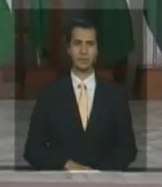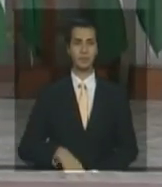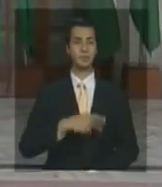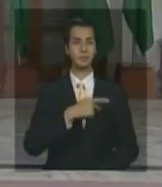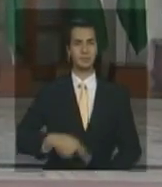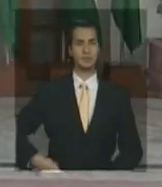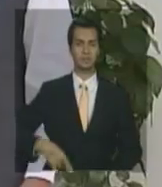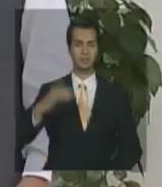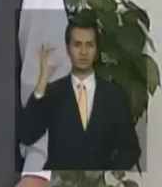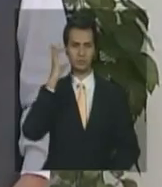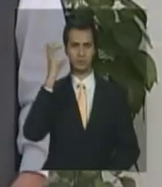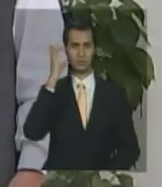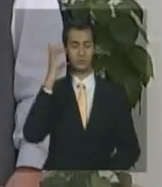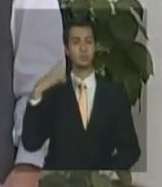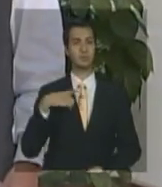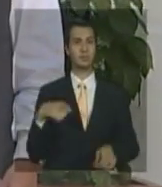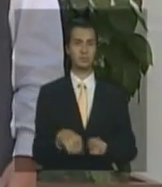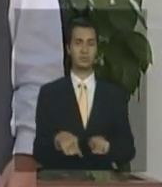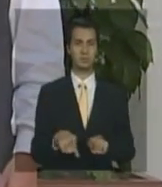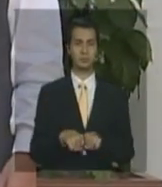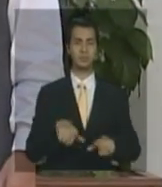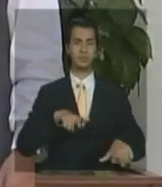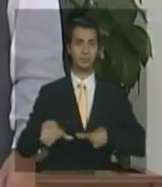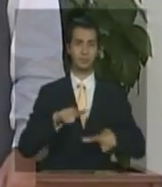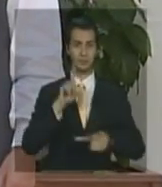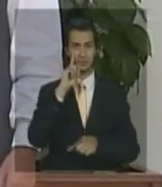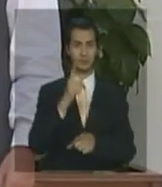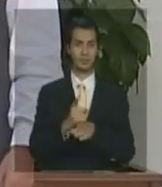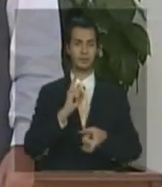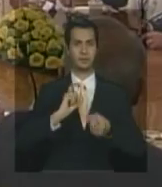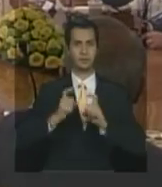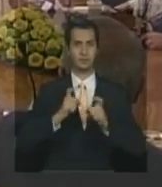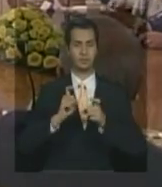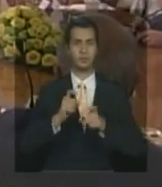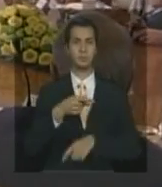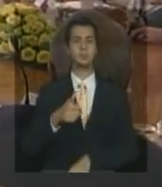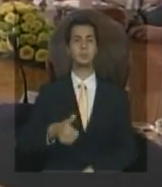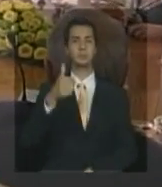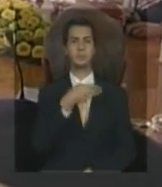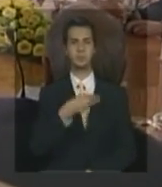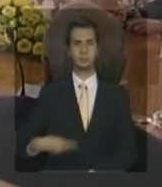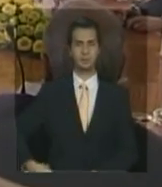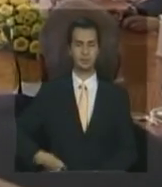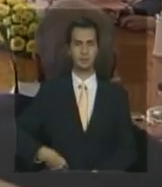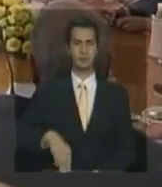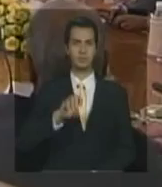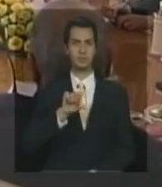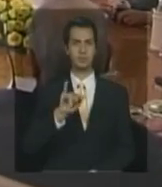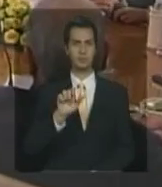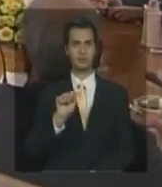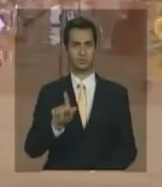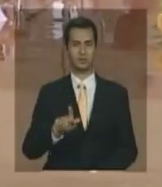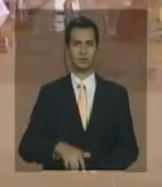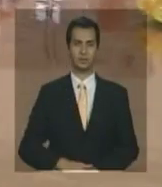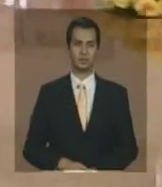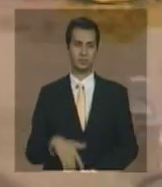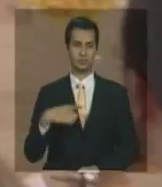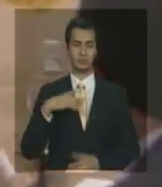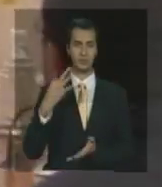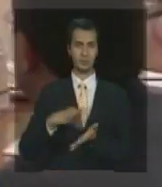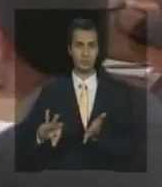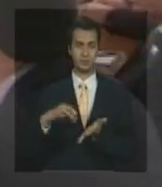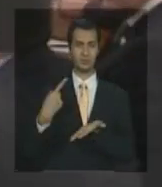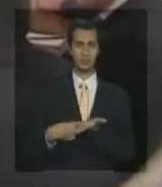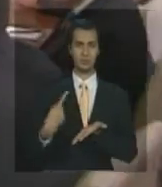um encontro de trabalho no Palácio do Governo com o primeiro-ministro Manmohan Singh. Foram assinados seis acordos de cooperação em áreas